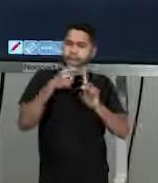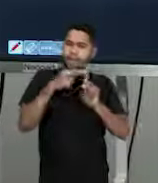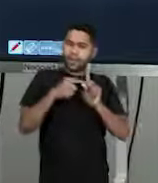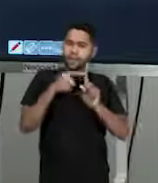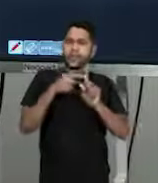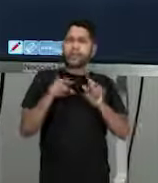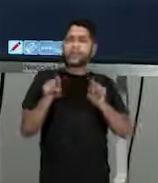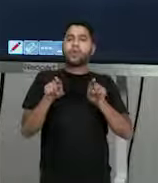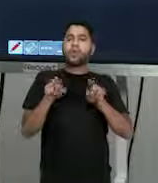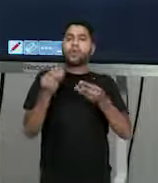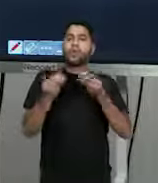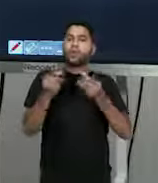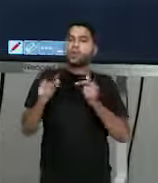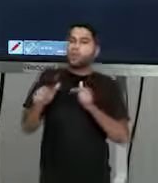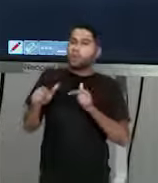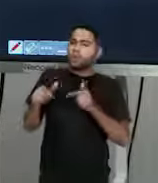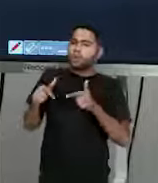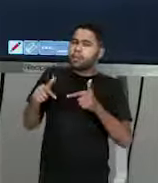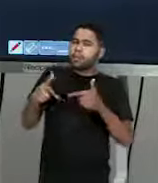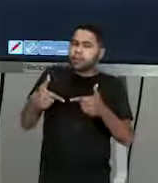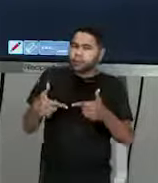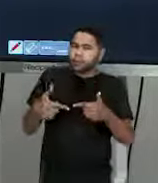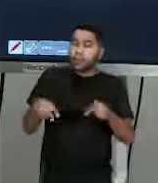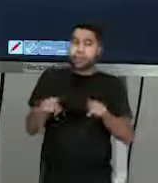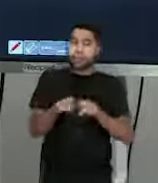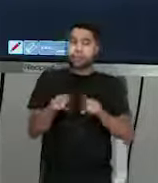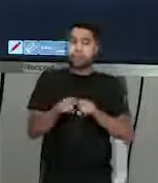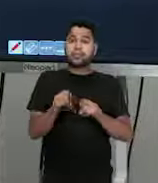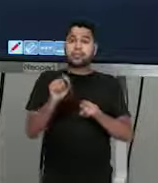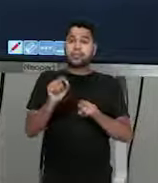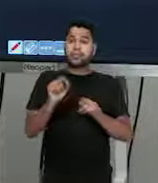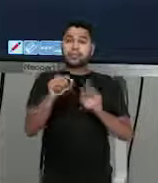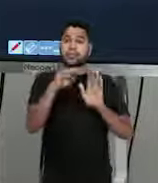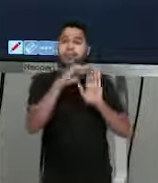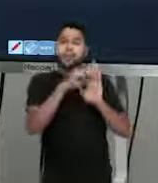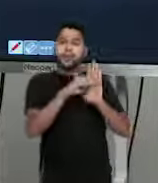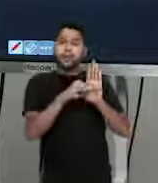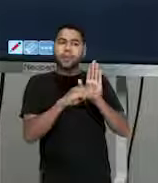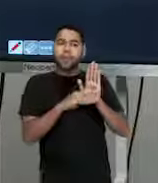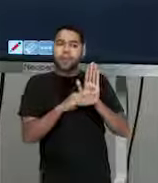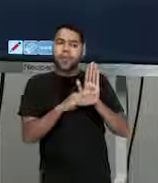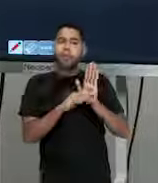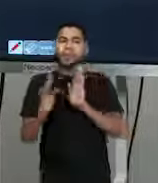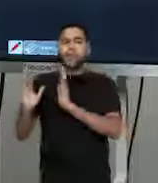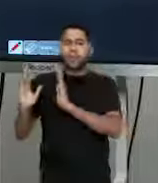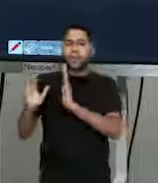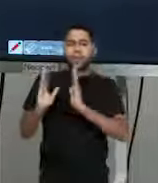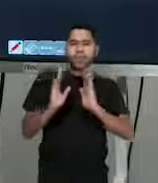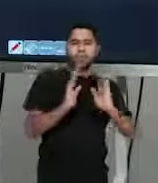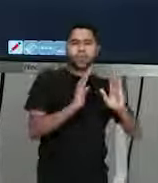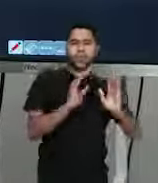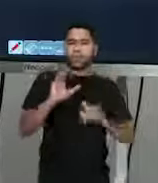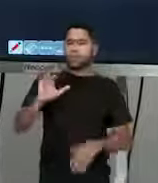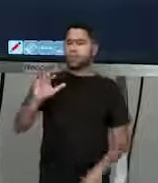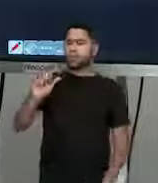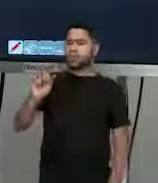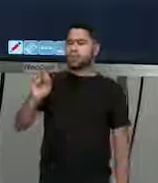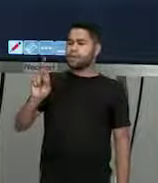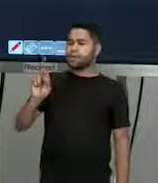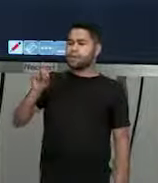rendimento de uma máquina térmica, vimos também o ciclo de Carnot,